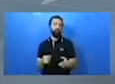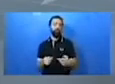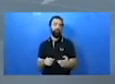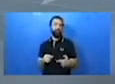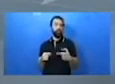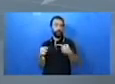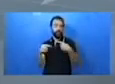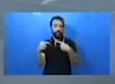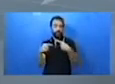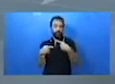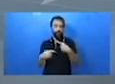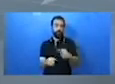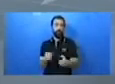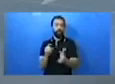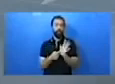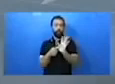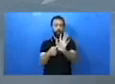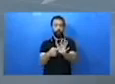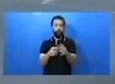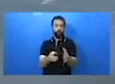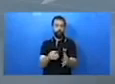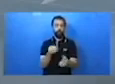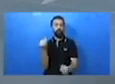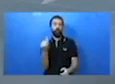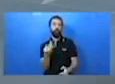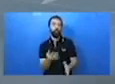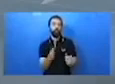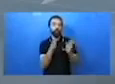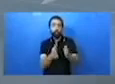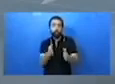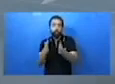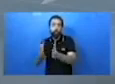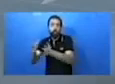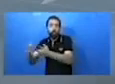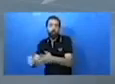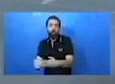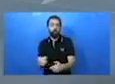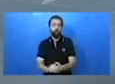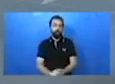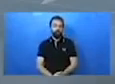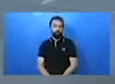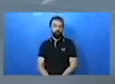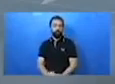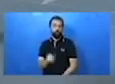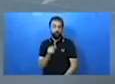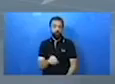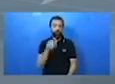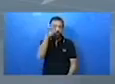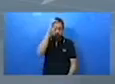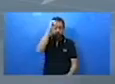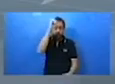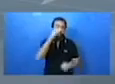baixo, pelo denominador. Pensem assim, mentalizem assim que vocês vão entender fração muito bem, tá